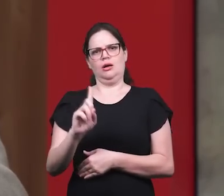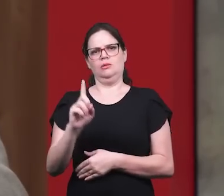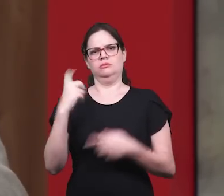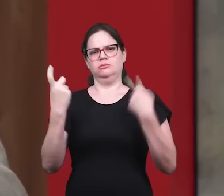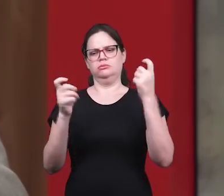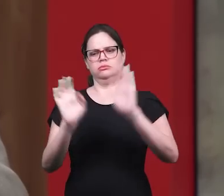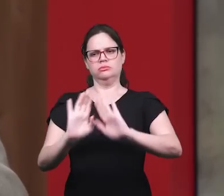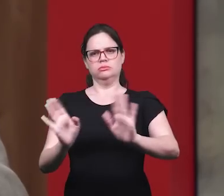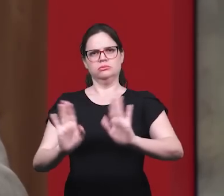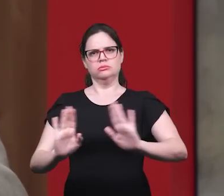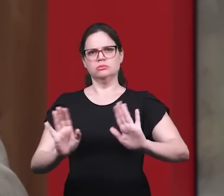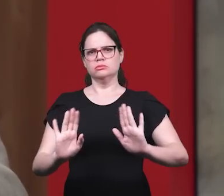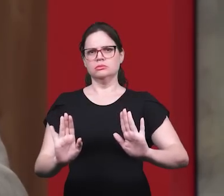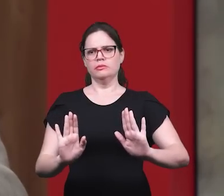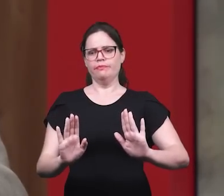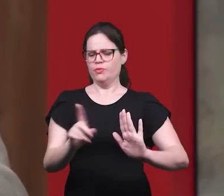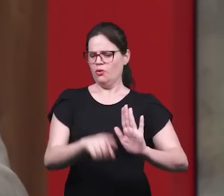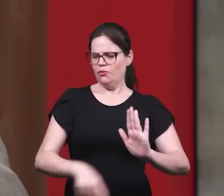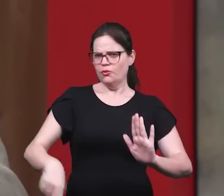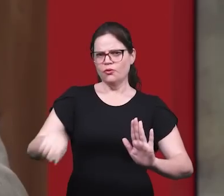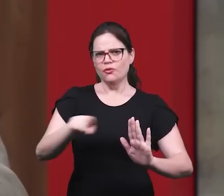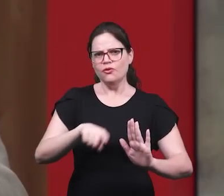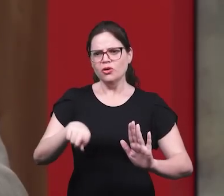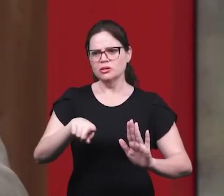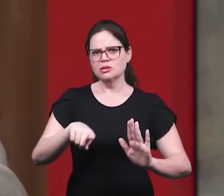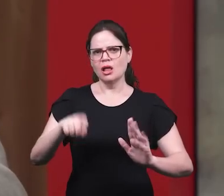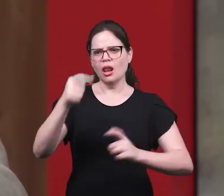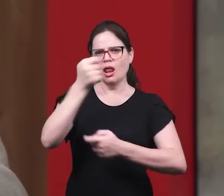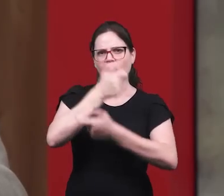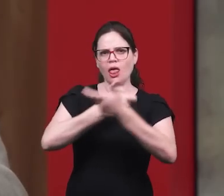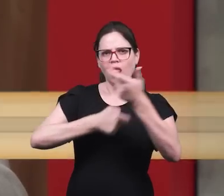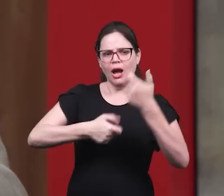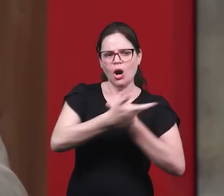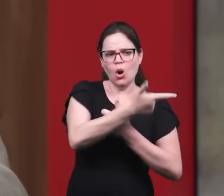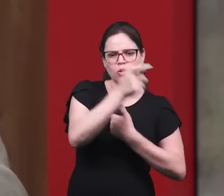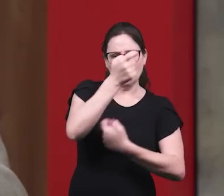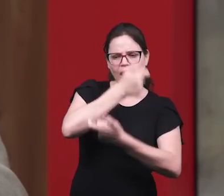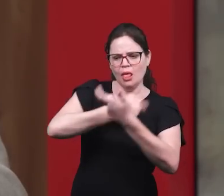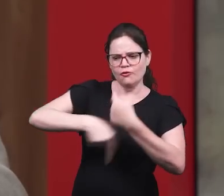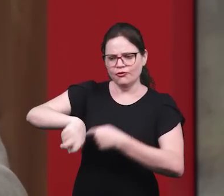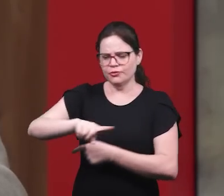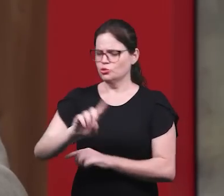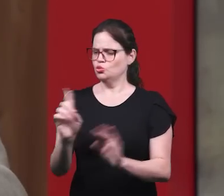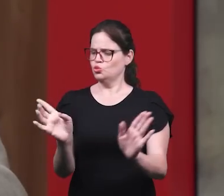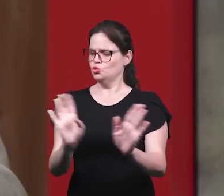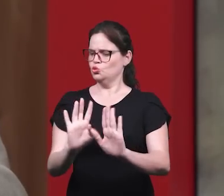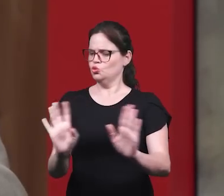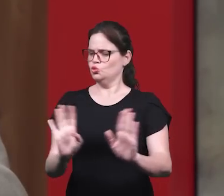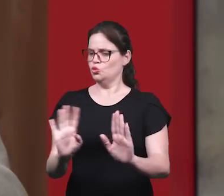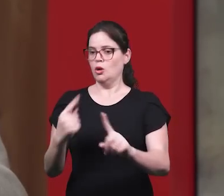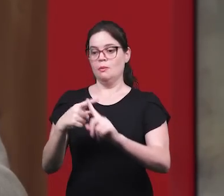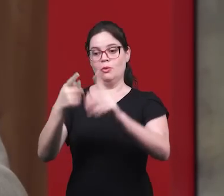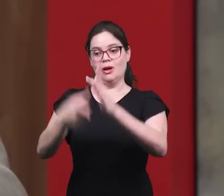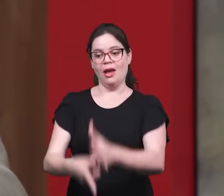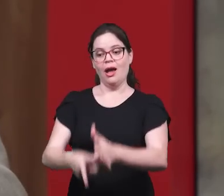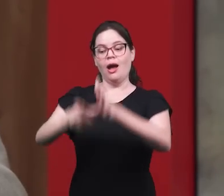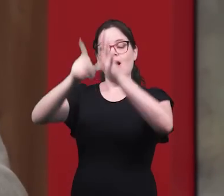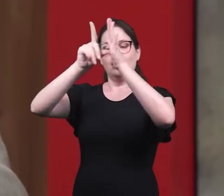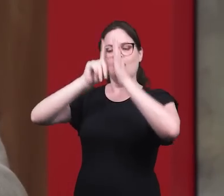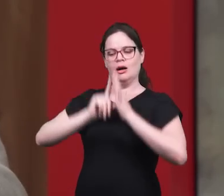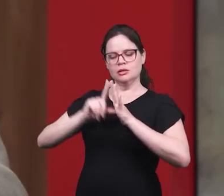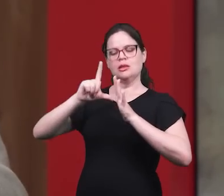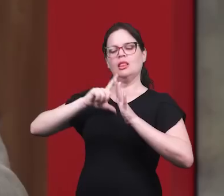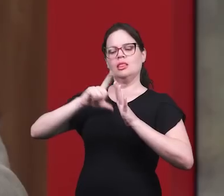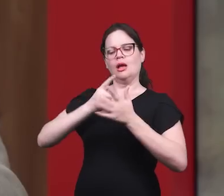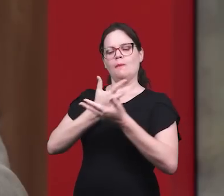perto. Ninguém de maneira alguma vos engane, porque não será assim sem que antes